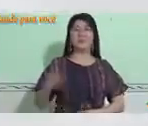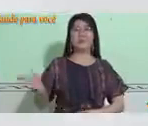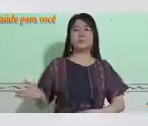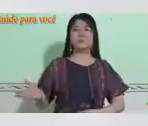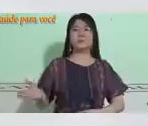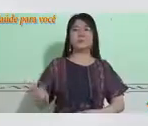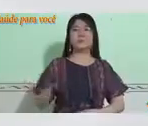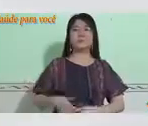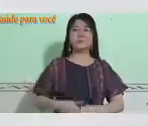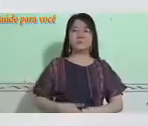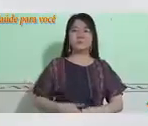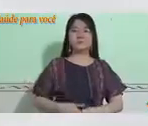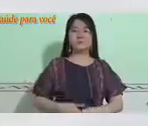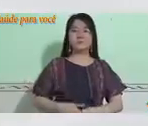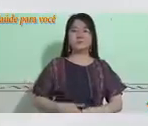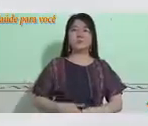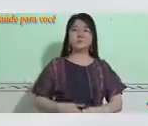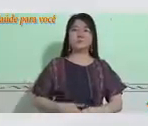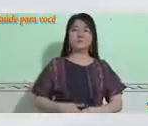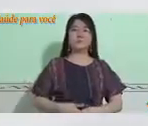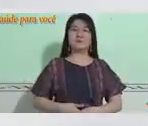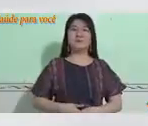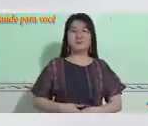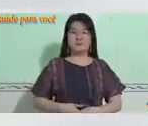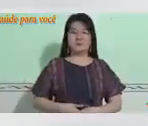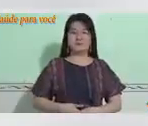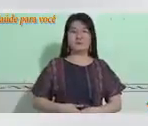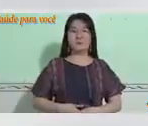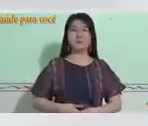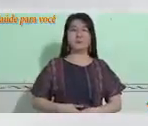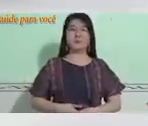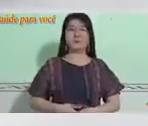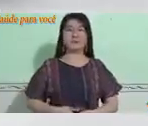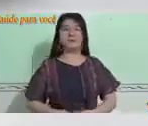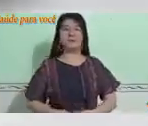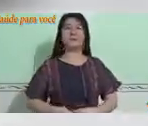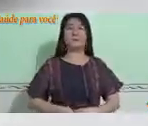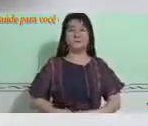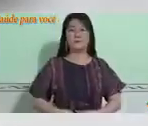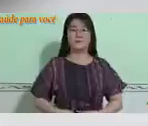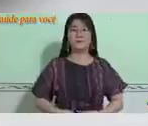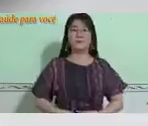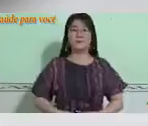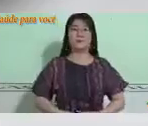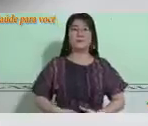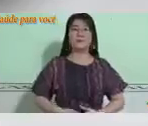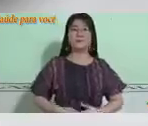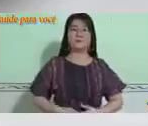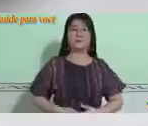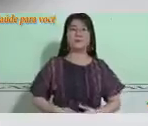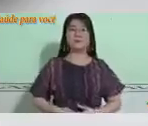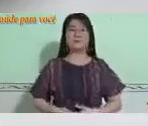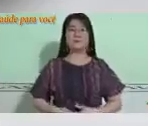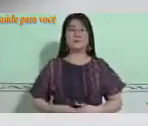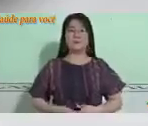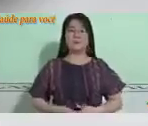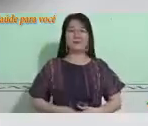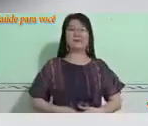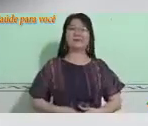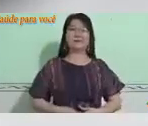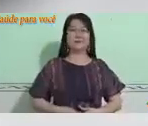C. saiba tudo sobre o iodo radioativo.